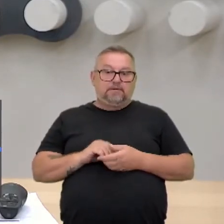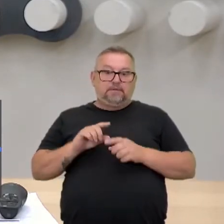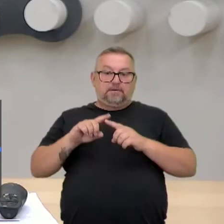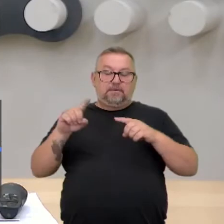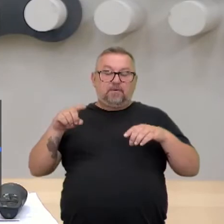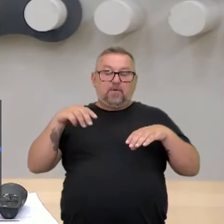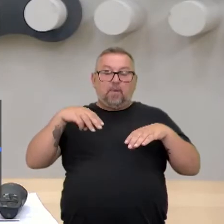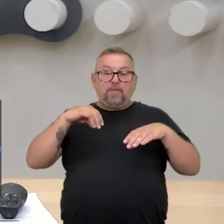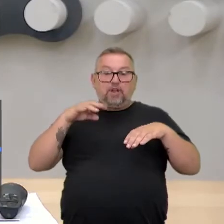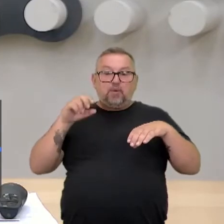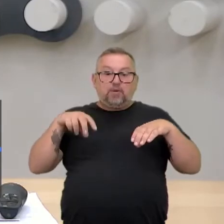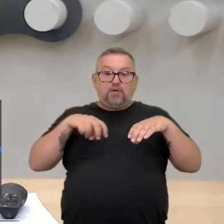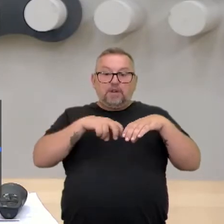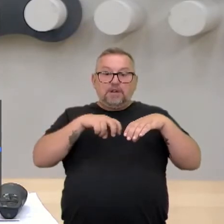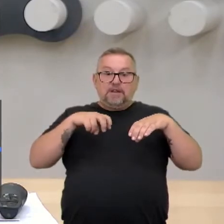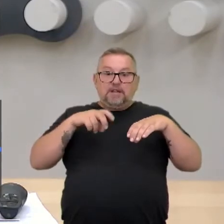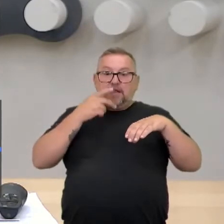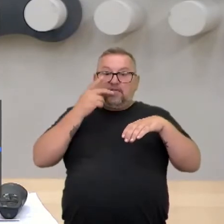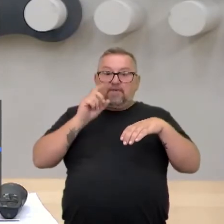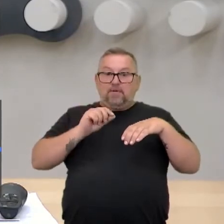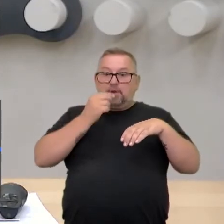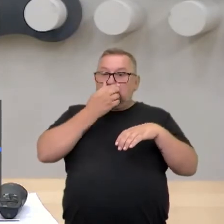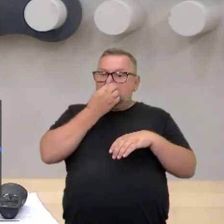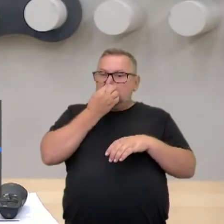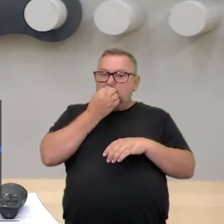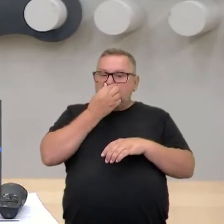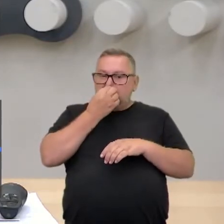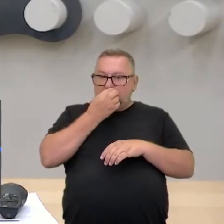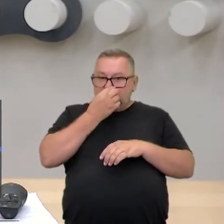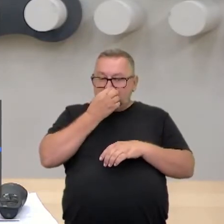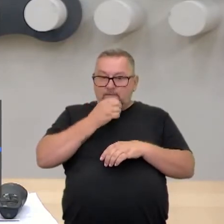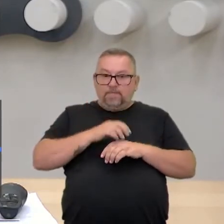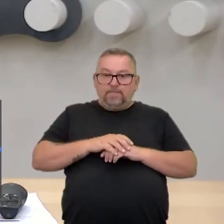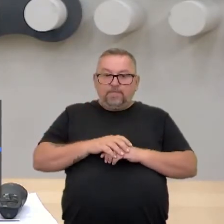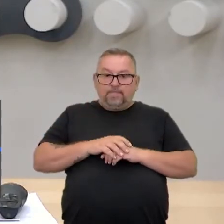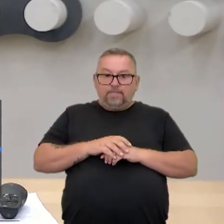mito da caverna do Platão e aquele mito que diz que parte